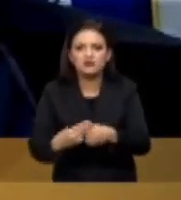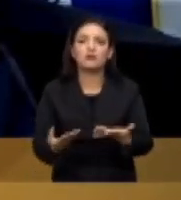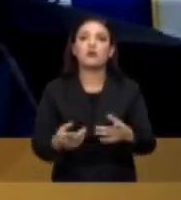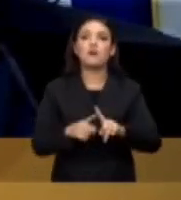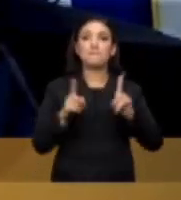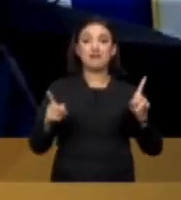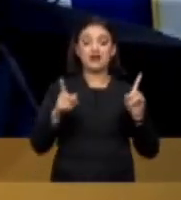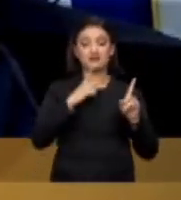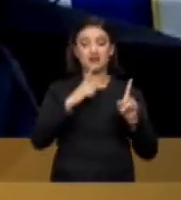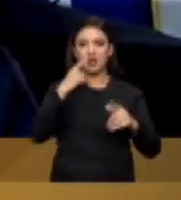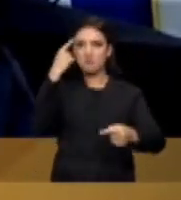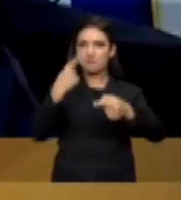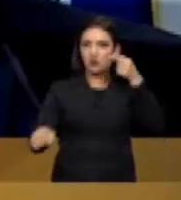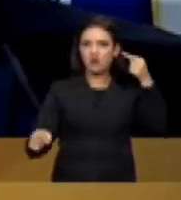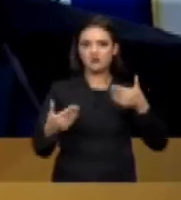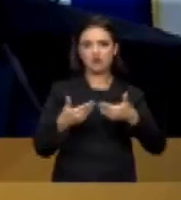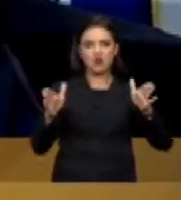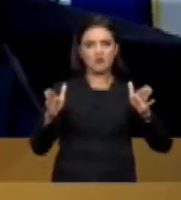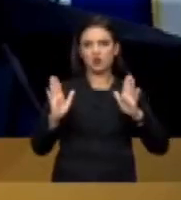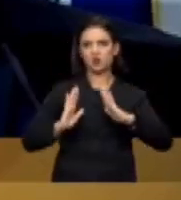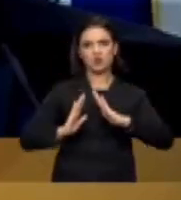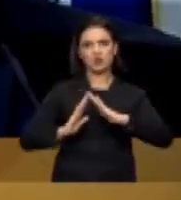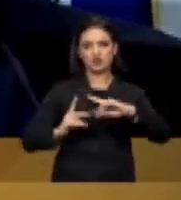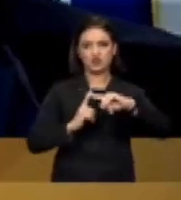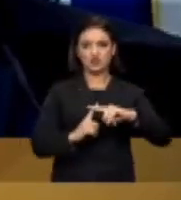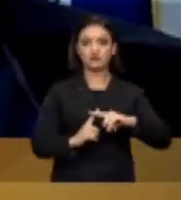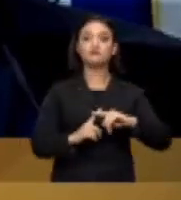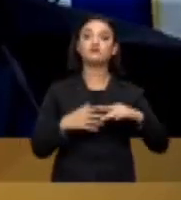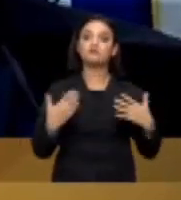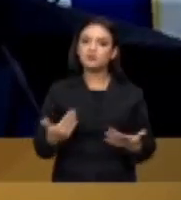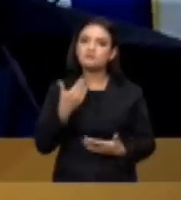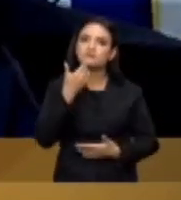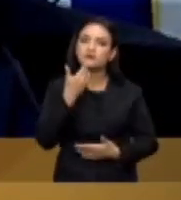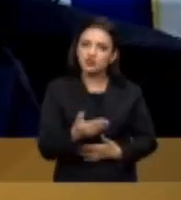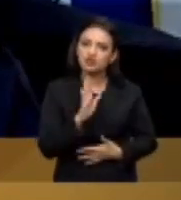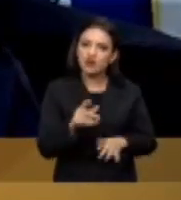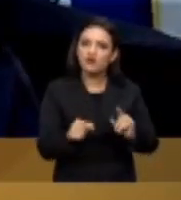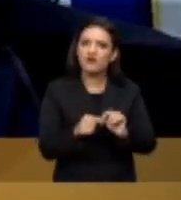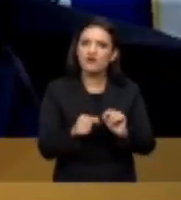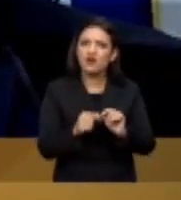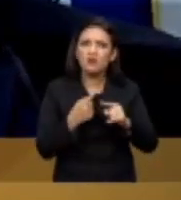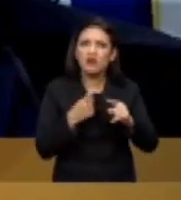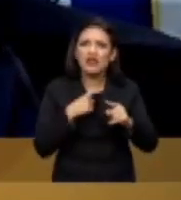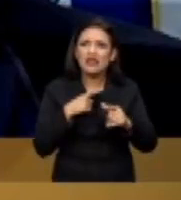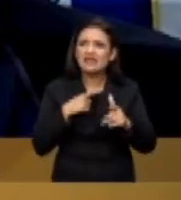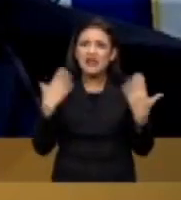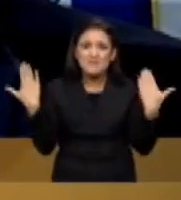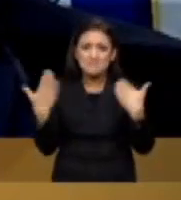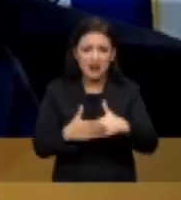proibição total da abertura de templos. A demanda está posta nos lindes da restrição total,